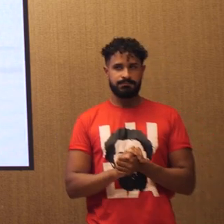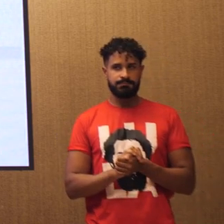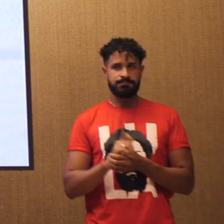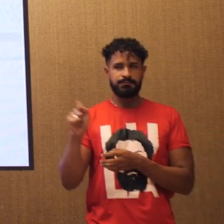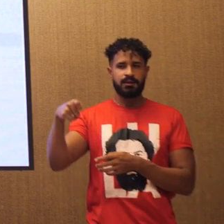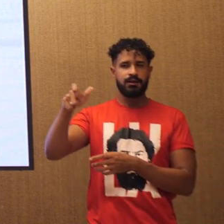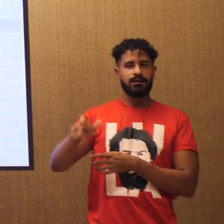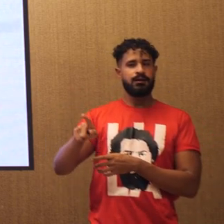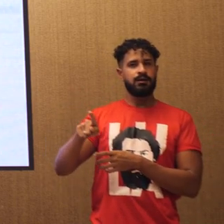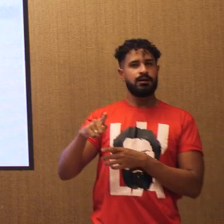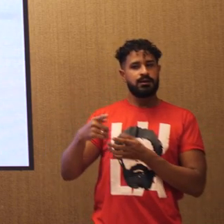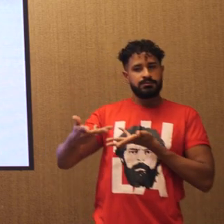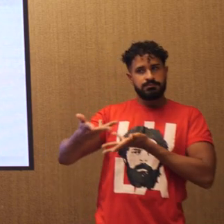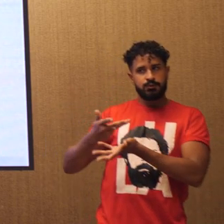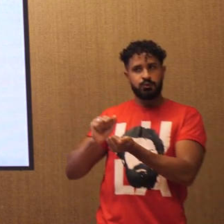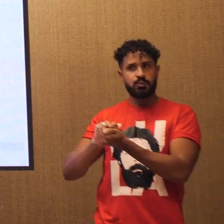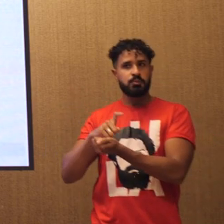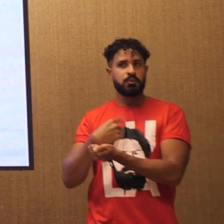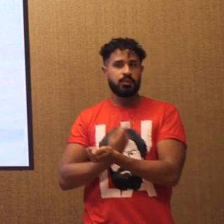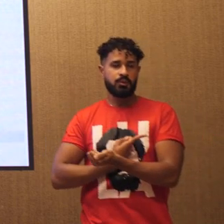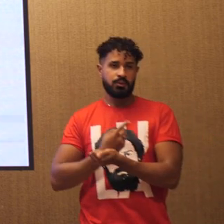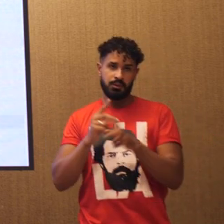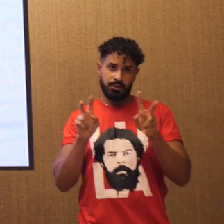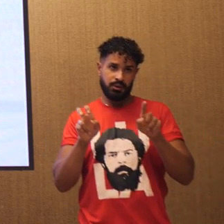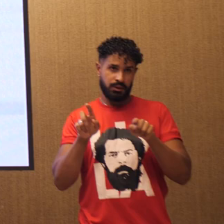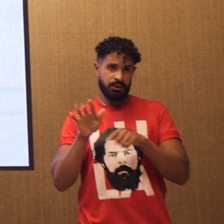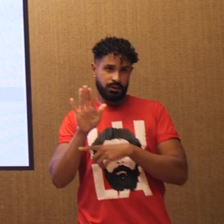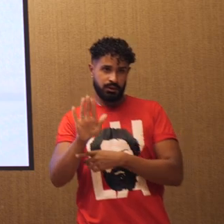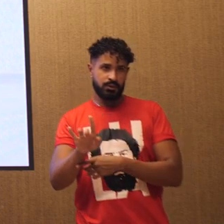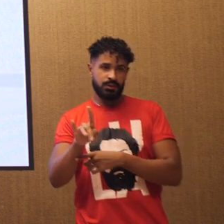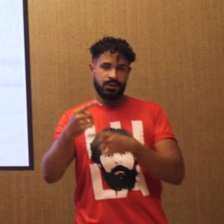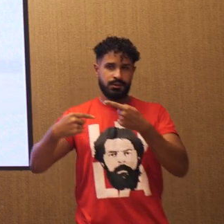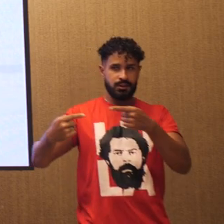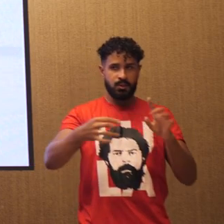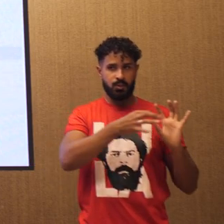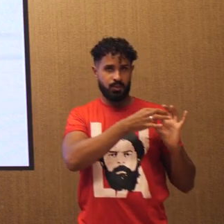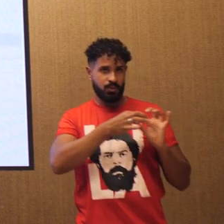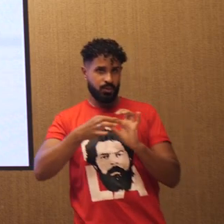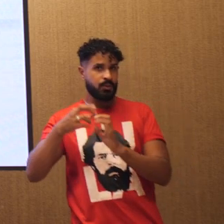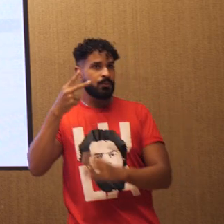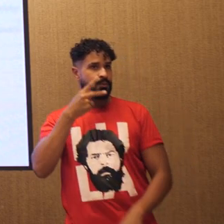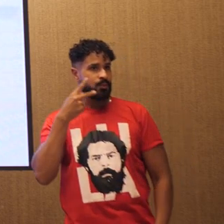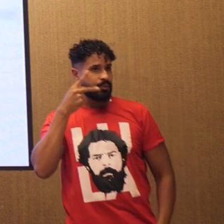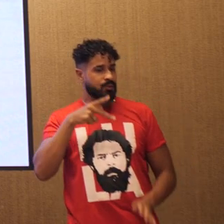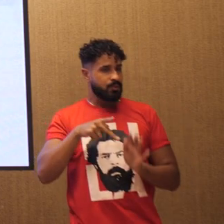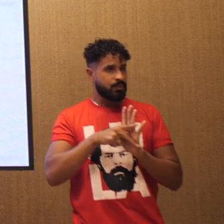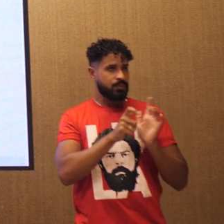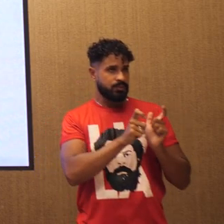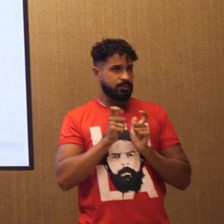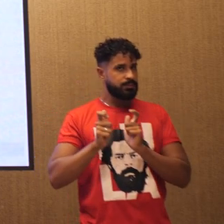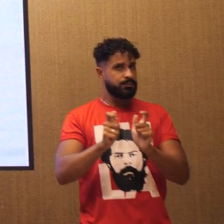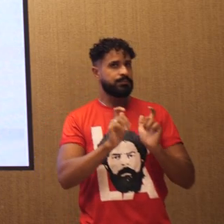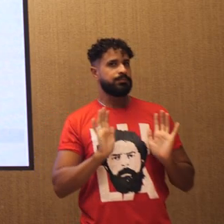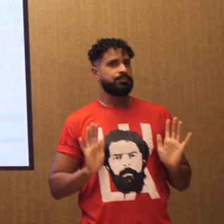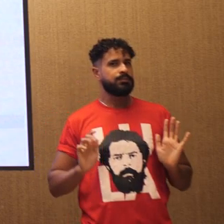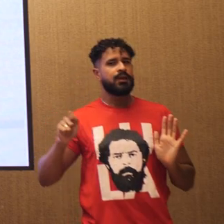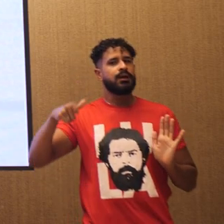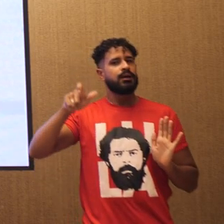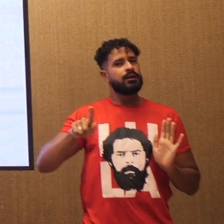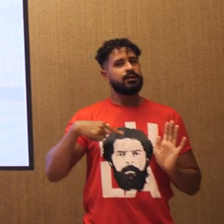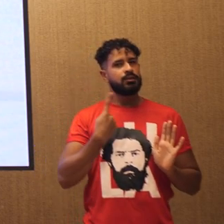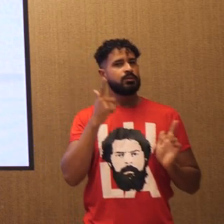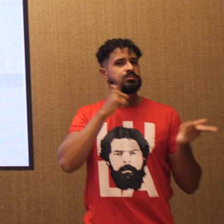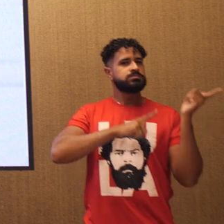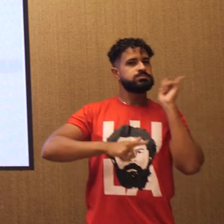Quem são os nossos aliados? Isso para análise de conjuntura política, local. Quem que a gente